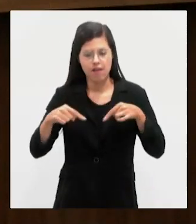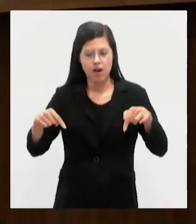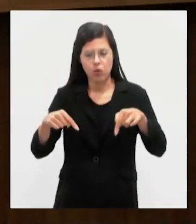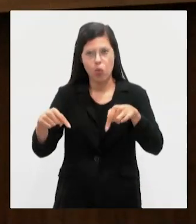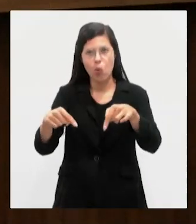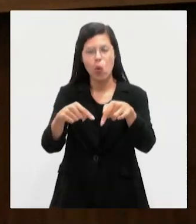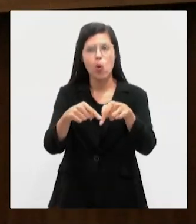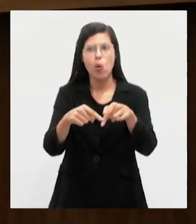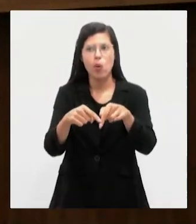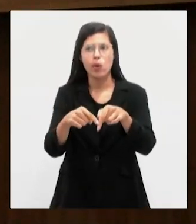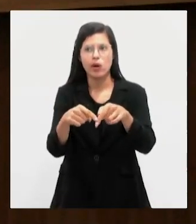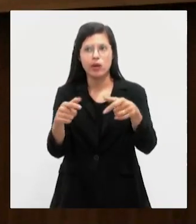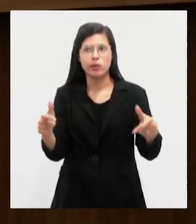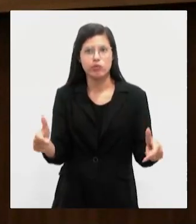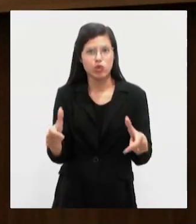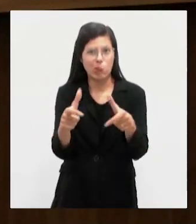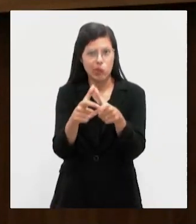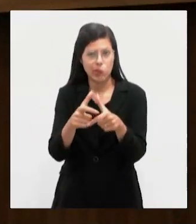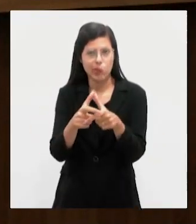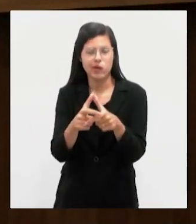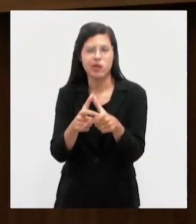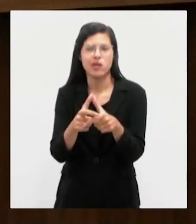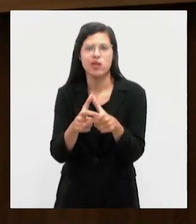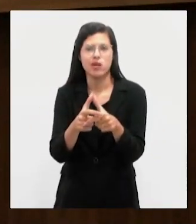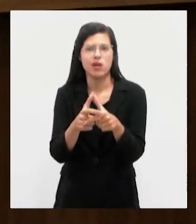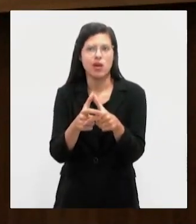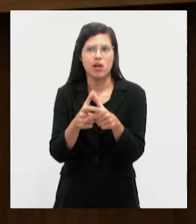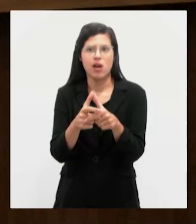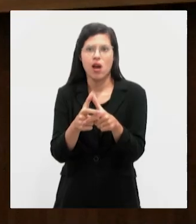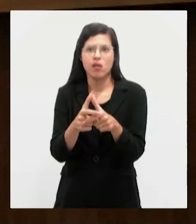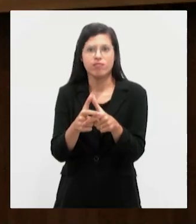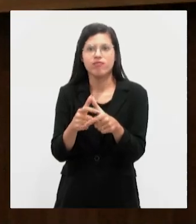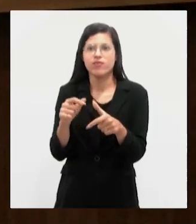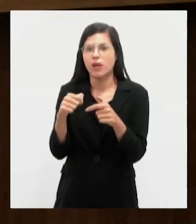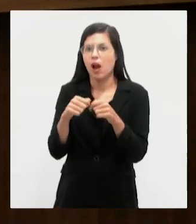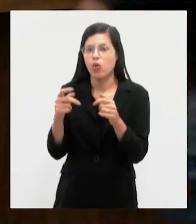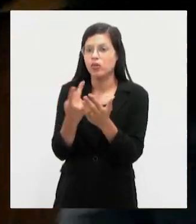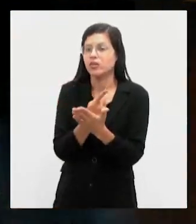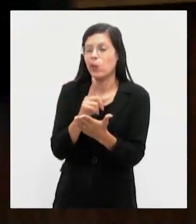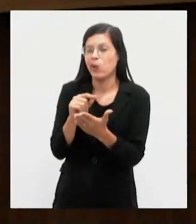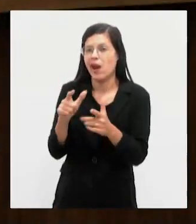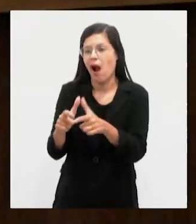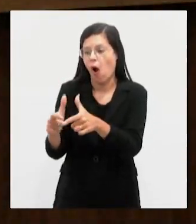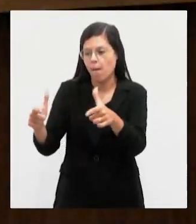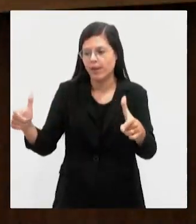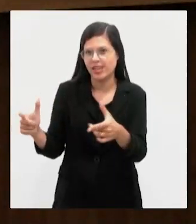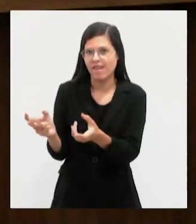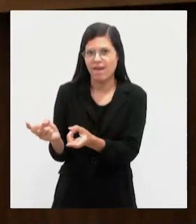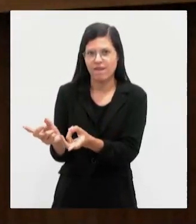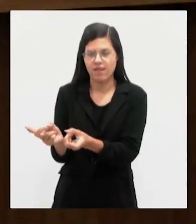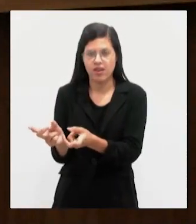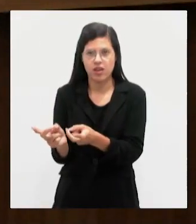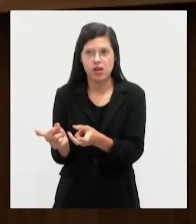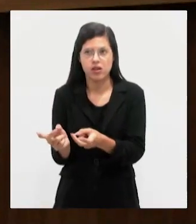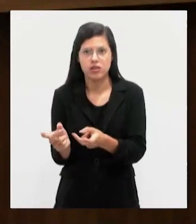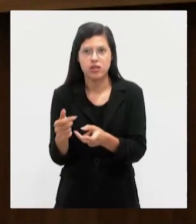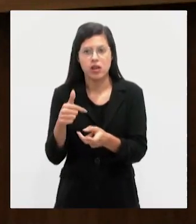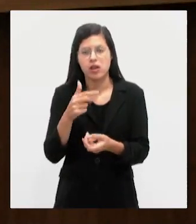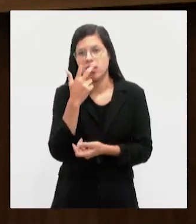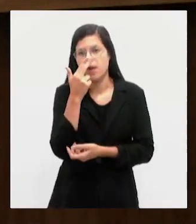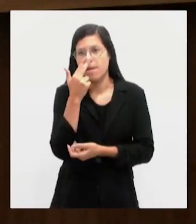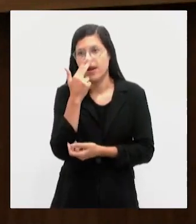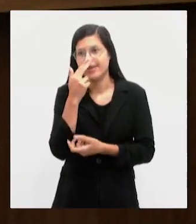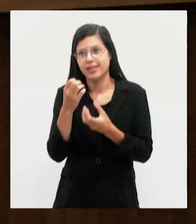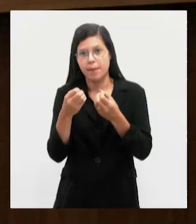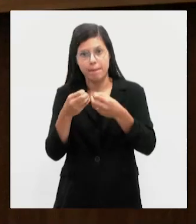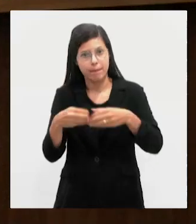diminuía a lagoa, aumentava o tamanho do lote para vender. Então, a lagoa ia sendo sangrada, e o nome